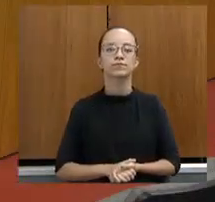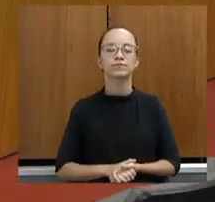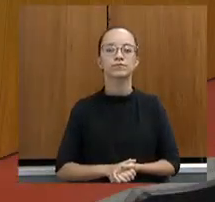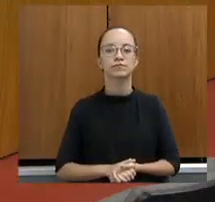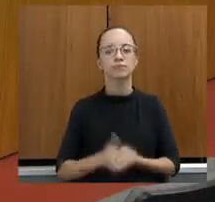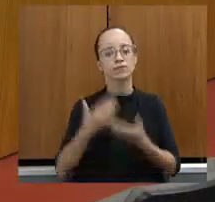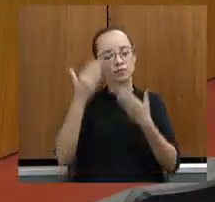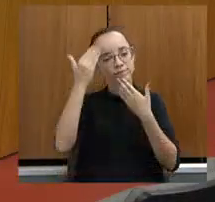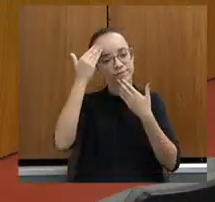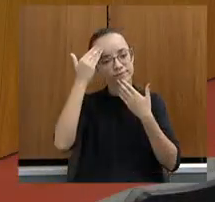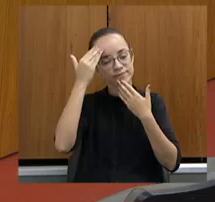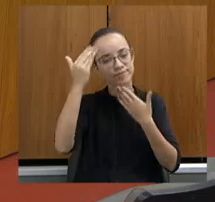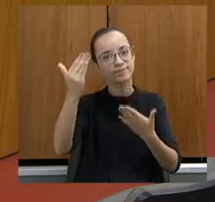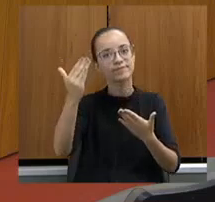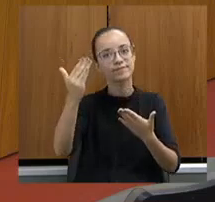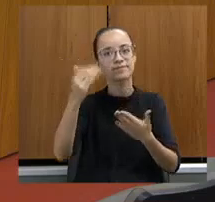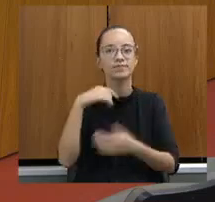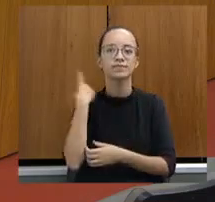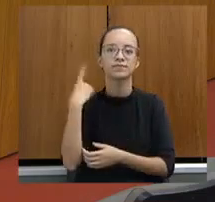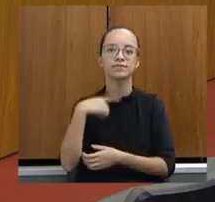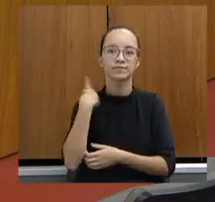Muito obrigado deputado